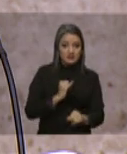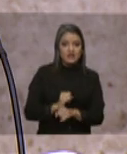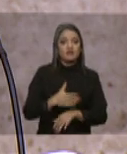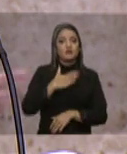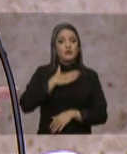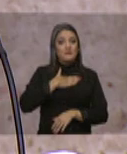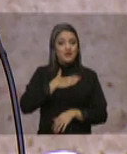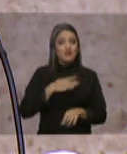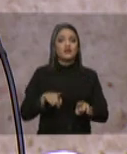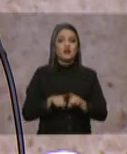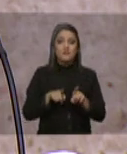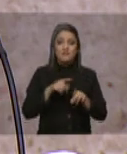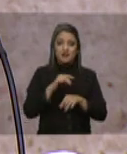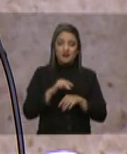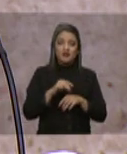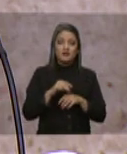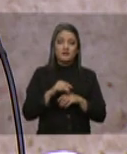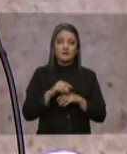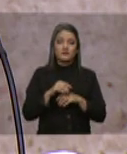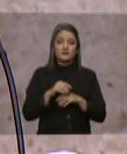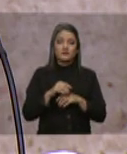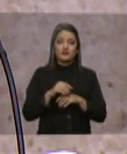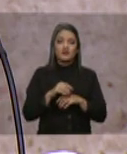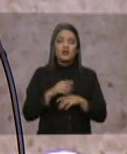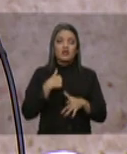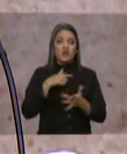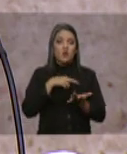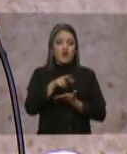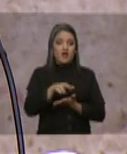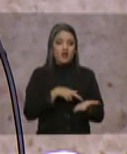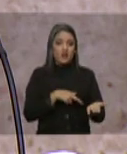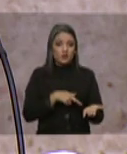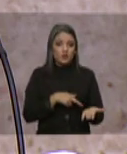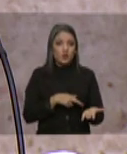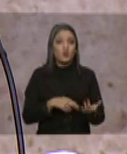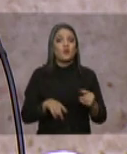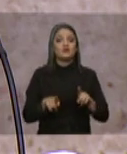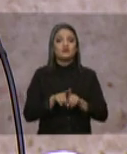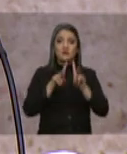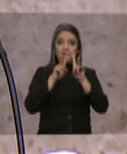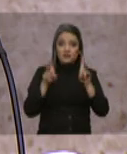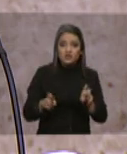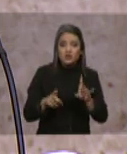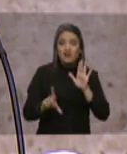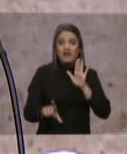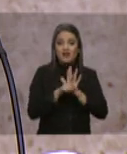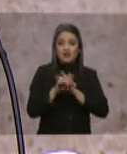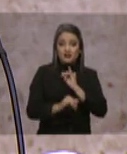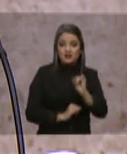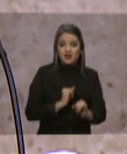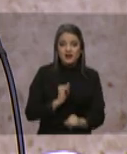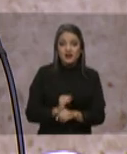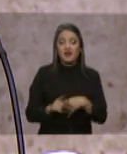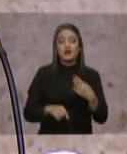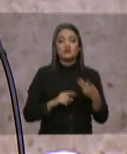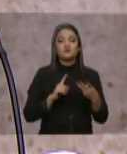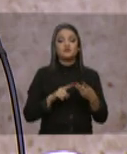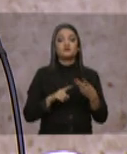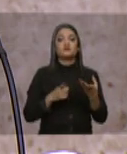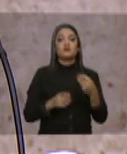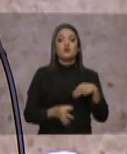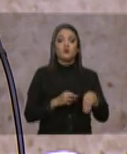também artigo 19 uma sobre a minha relatoria também sobre Marcos serviu da internet uma do ministro